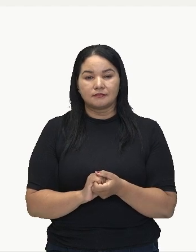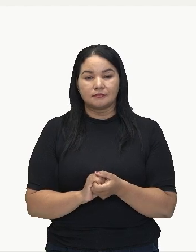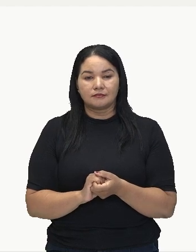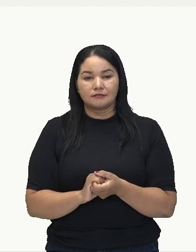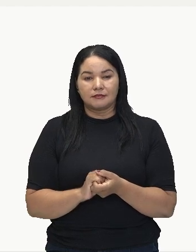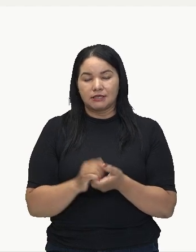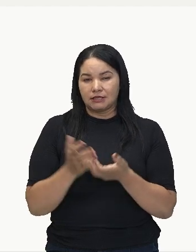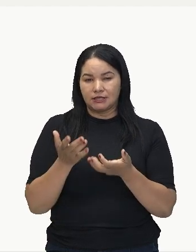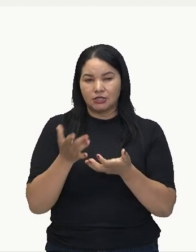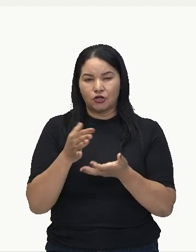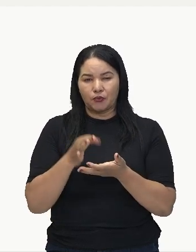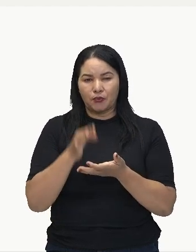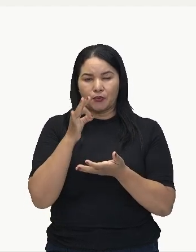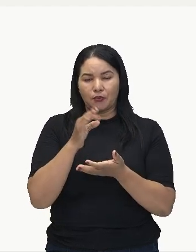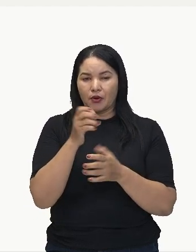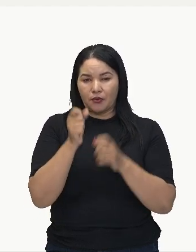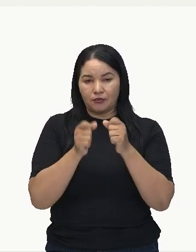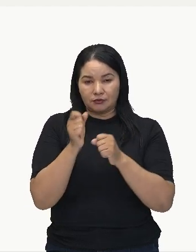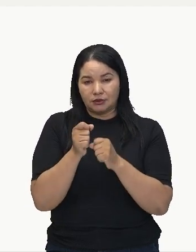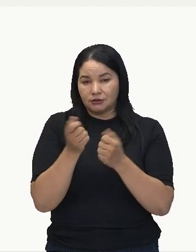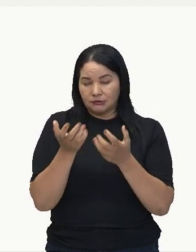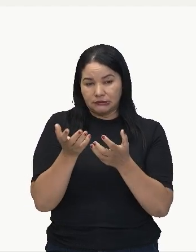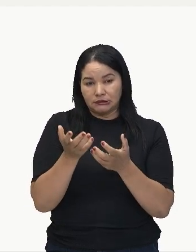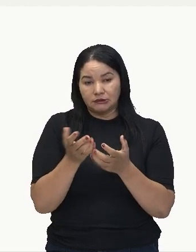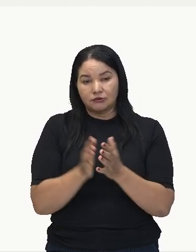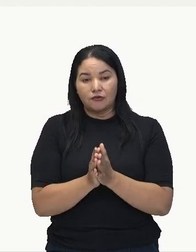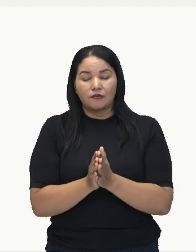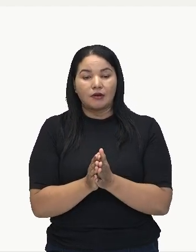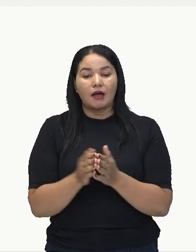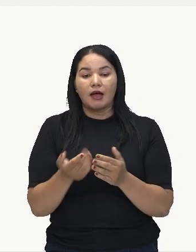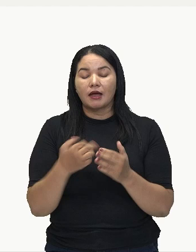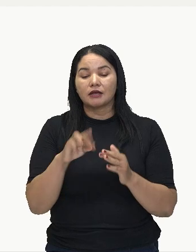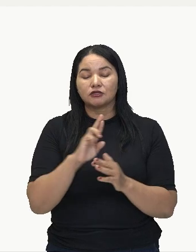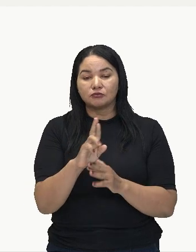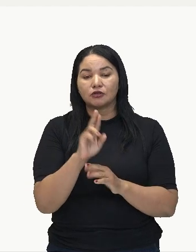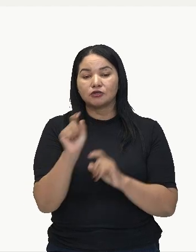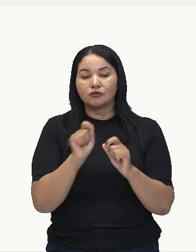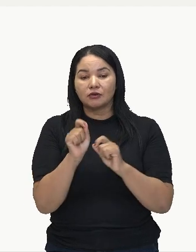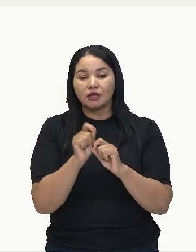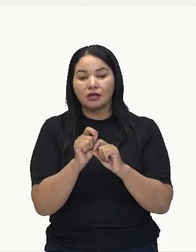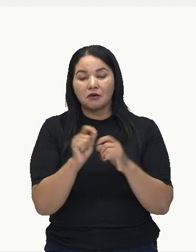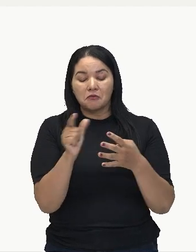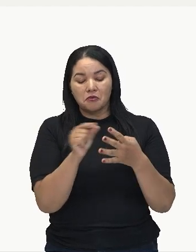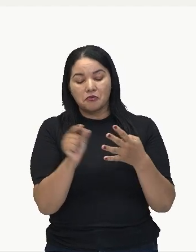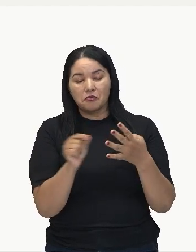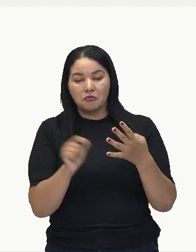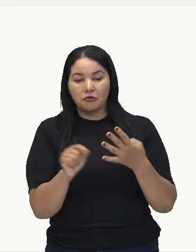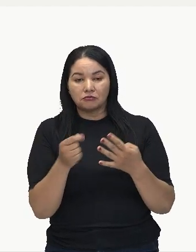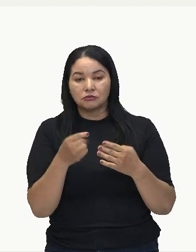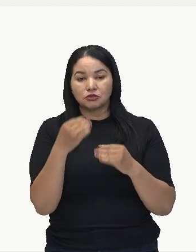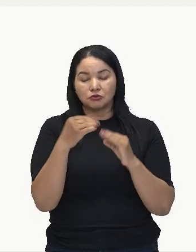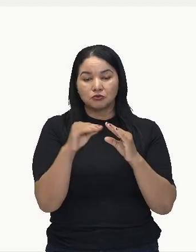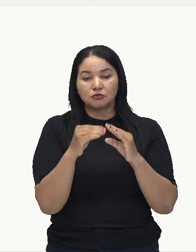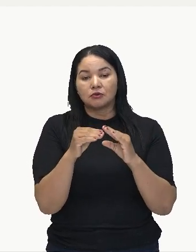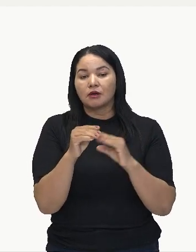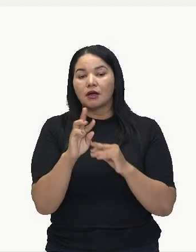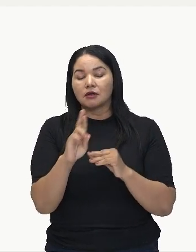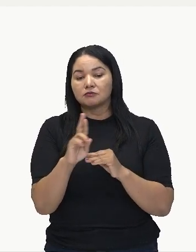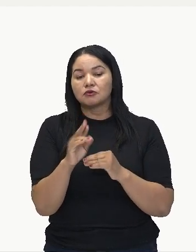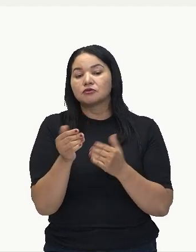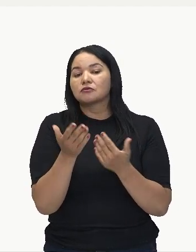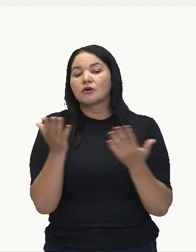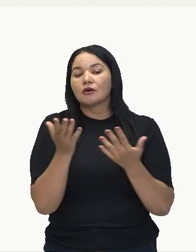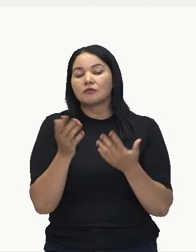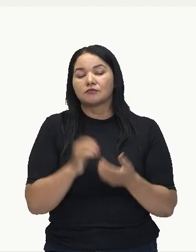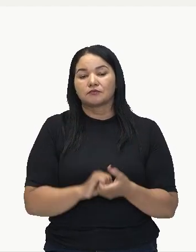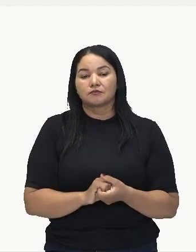essa? Por supuesto, e se las deram com muita alegria? Ou seria essa? Se lo voy a buscar em um ratito? Claro,